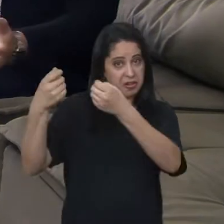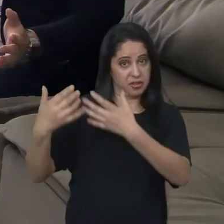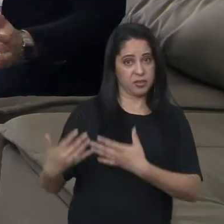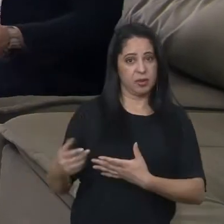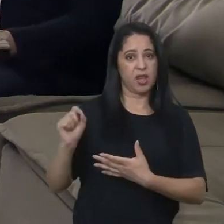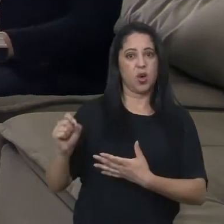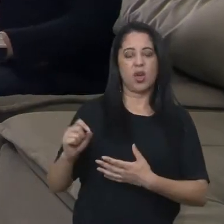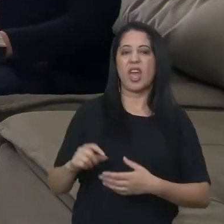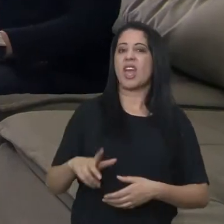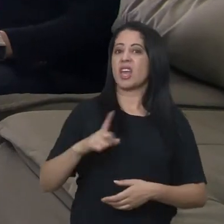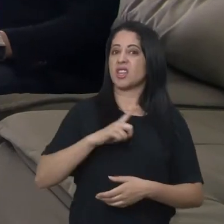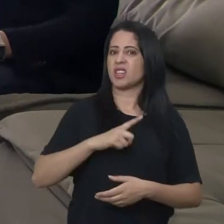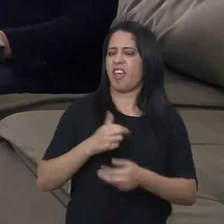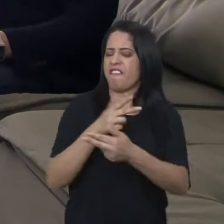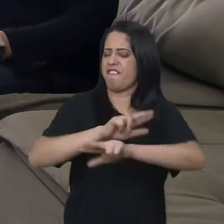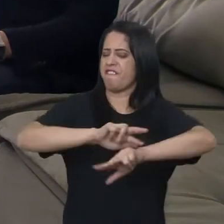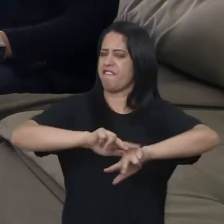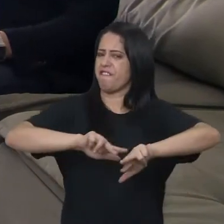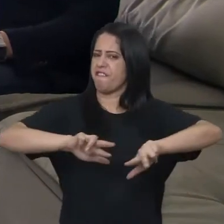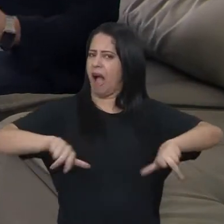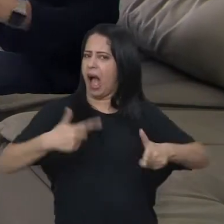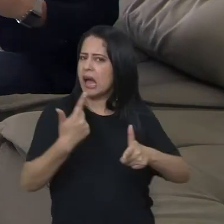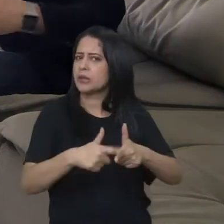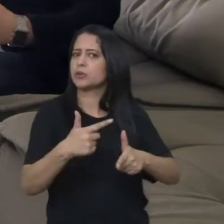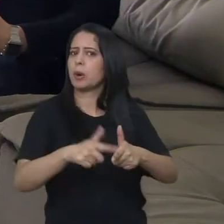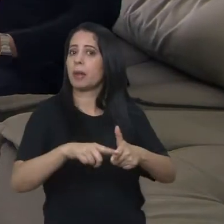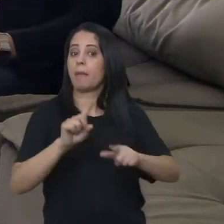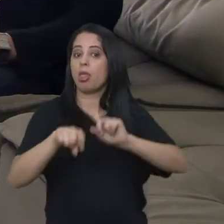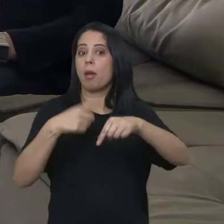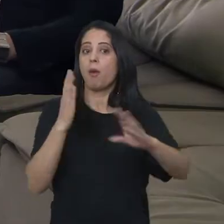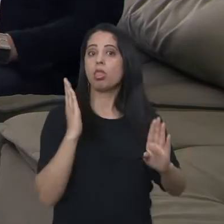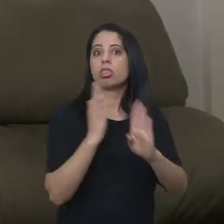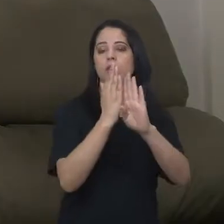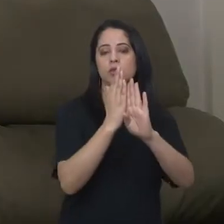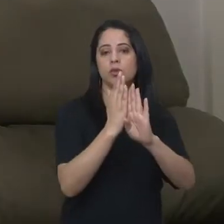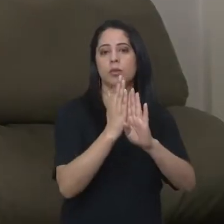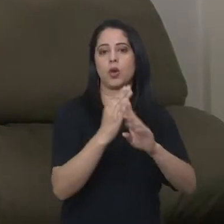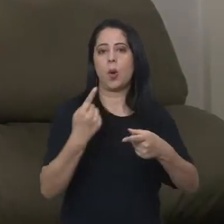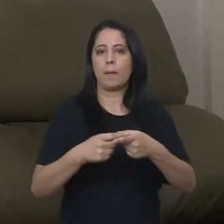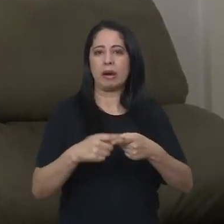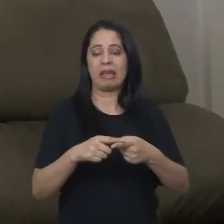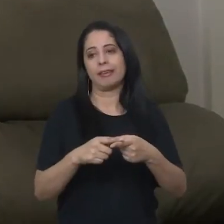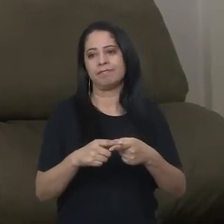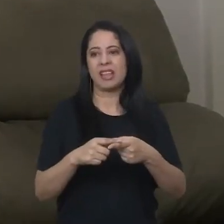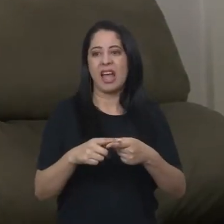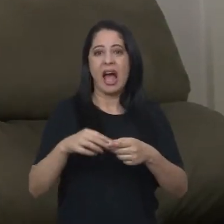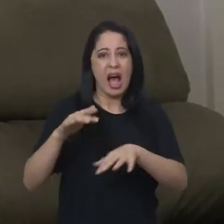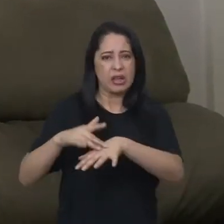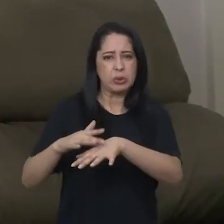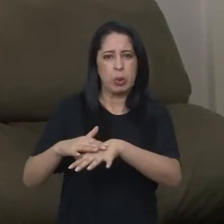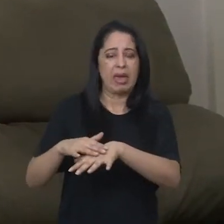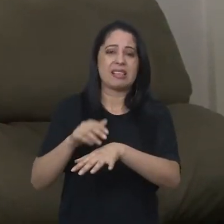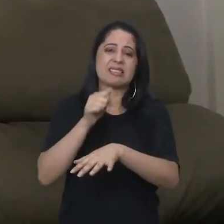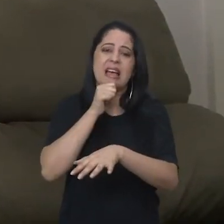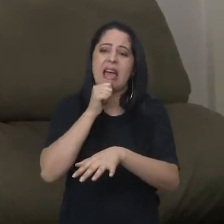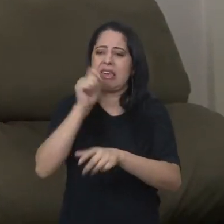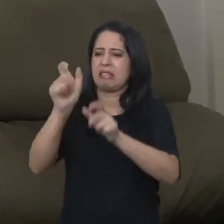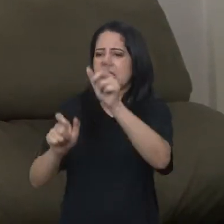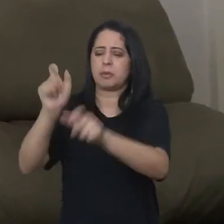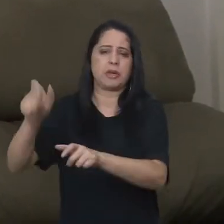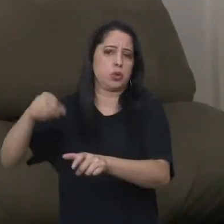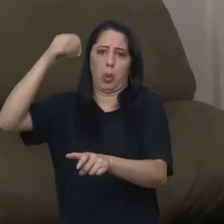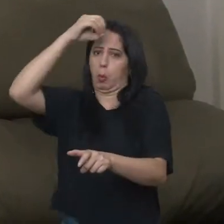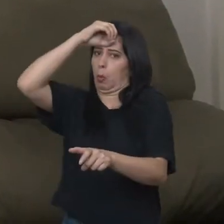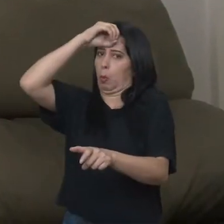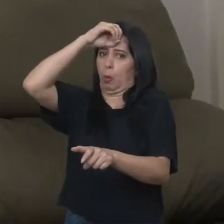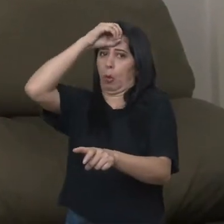teve de lidar com diversos desafios até descobrir que tinha algo de errado. Por ser um distúrbio ainda pouco conhecido, a narcolepsia